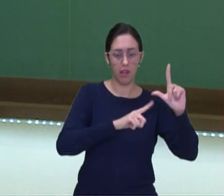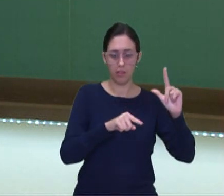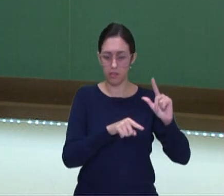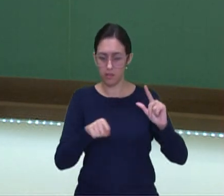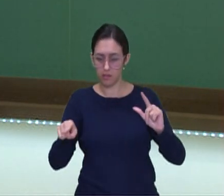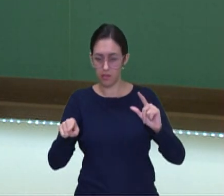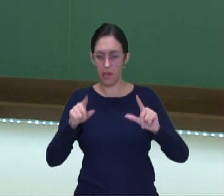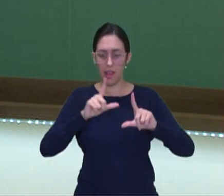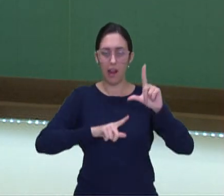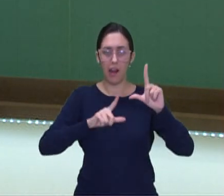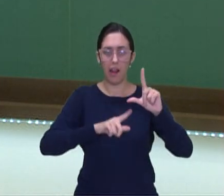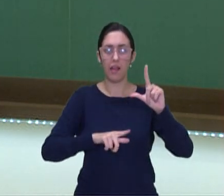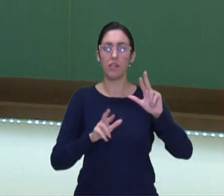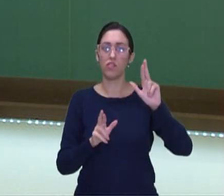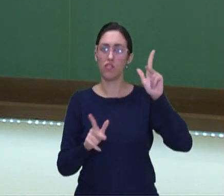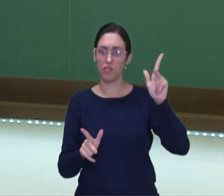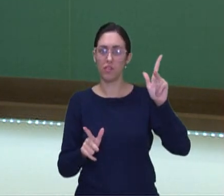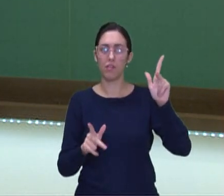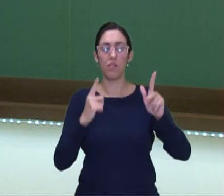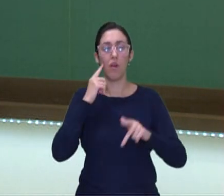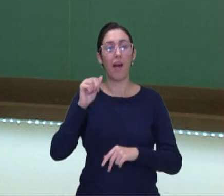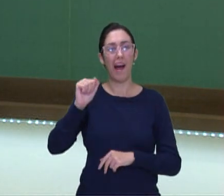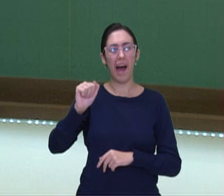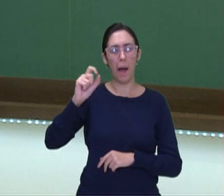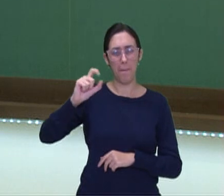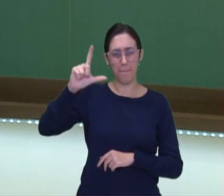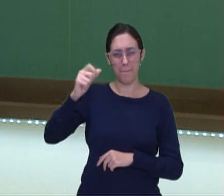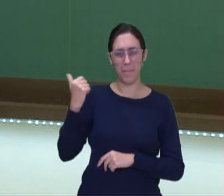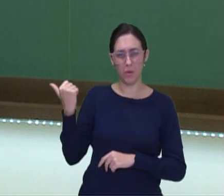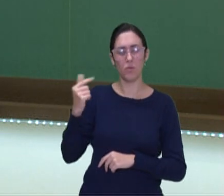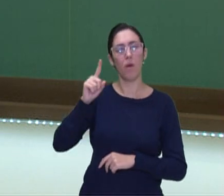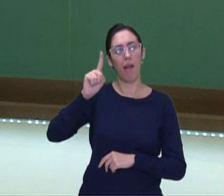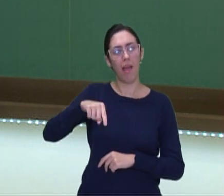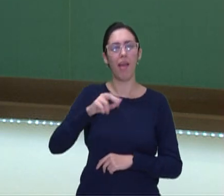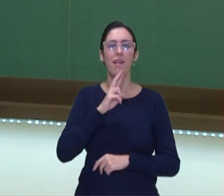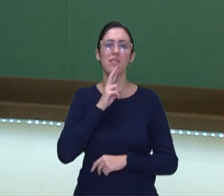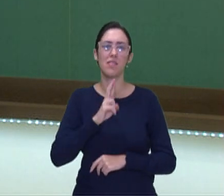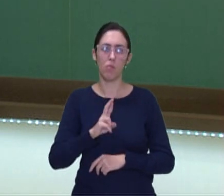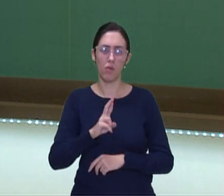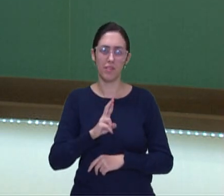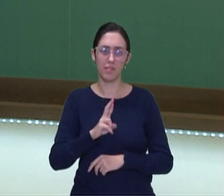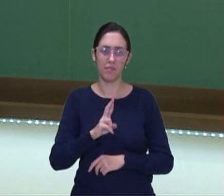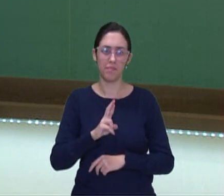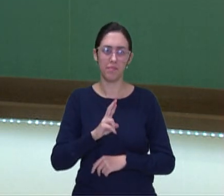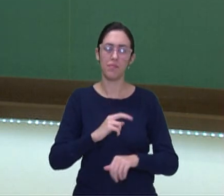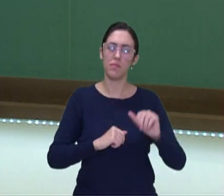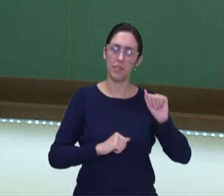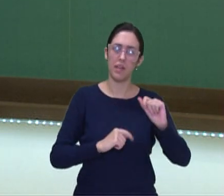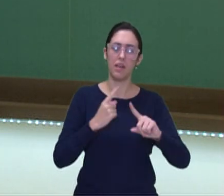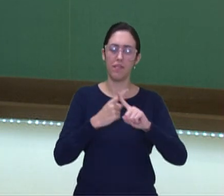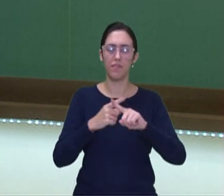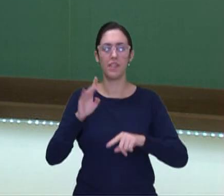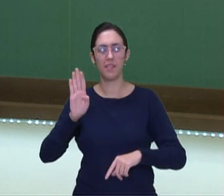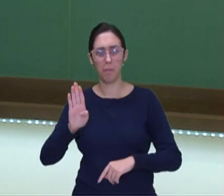a área, representada por um A maiúsculo, vai ser o quê? O produto dessas letras, A vezes B. Beleza?